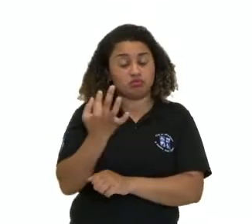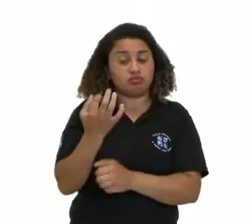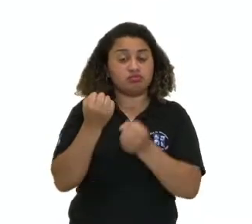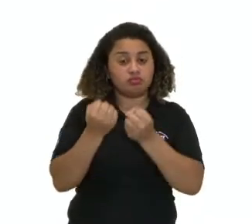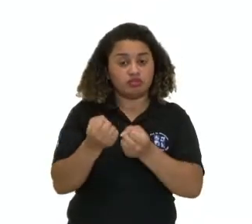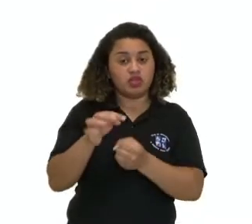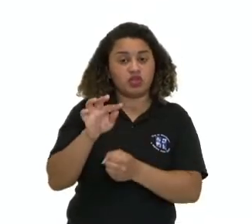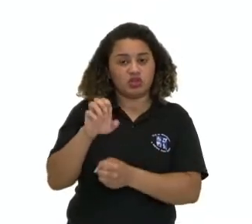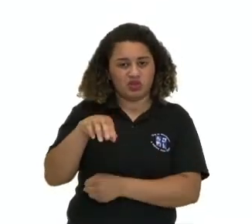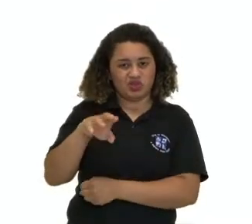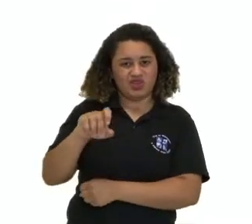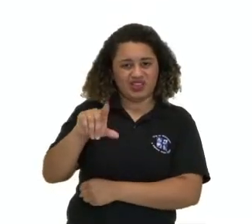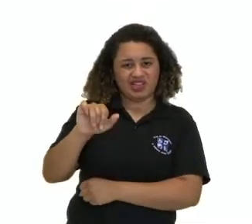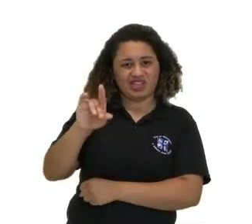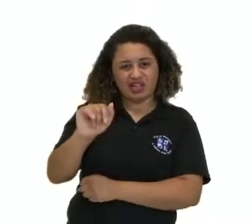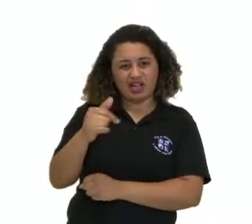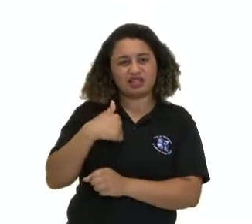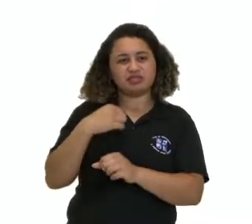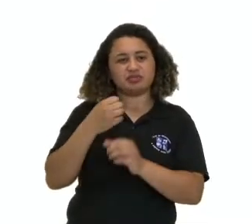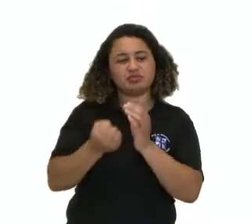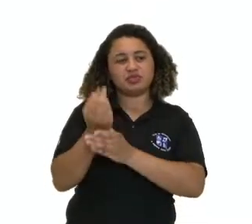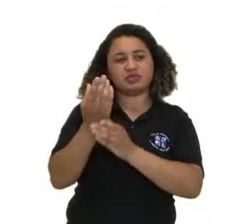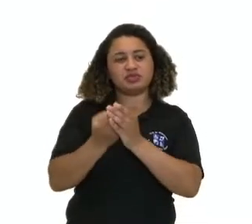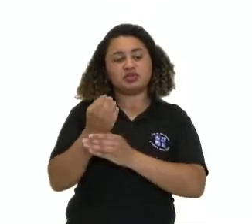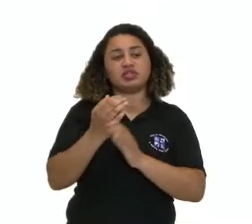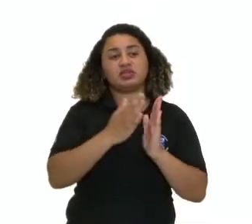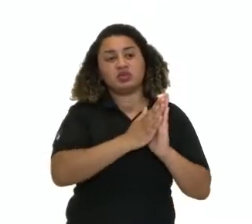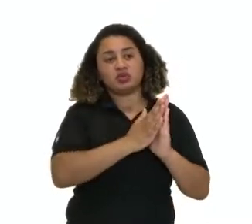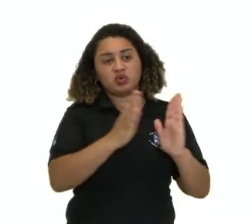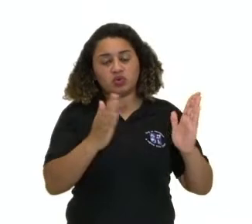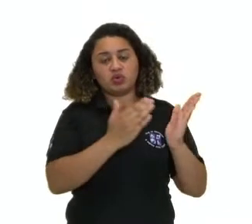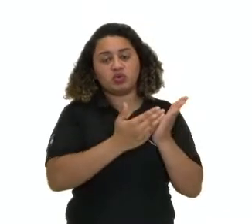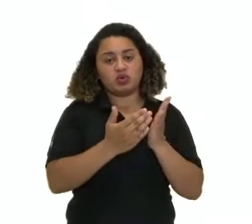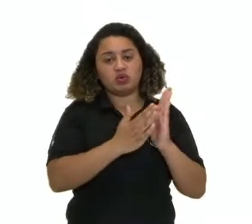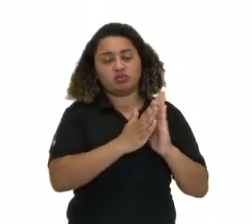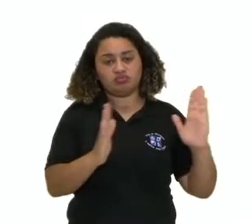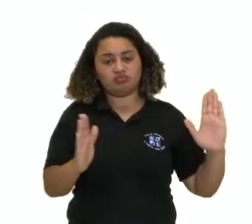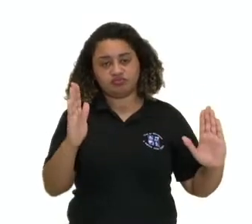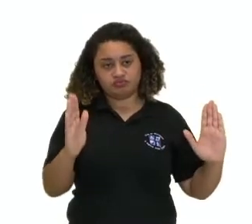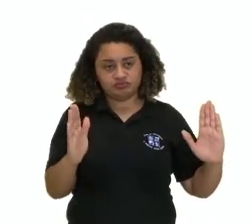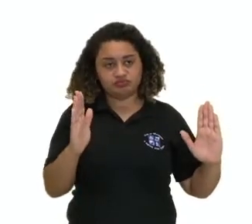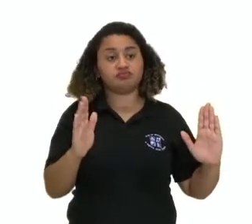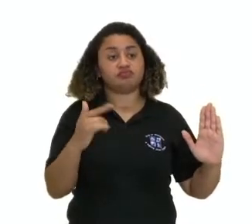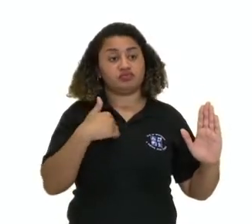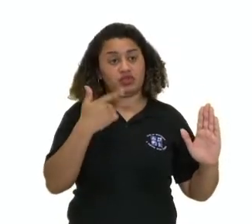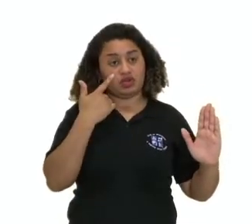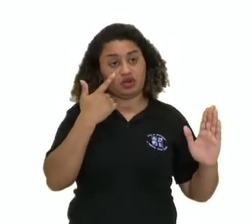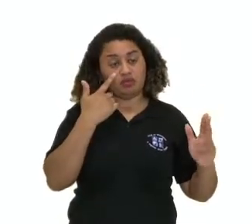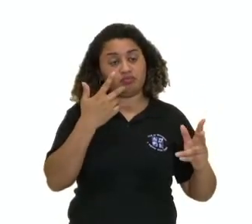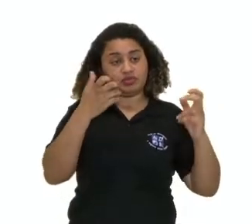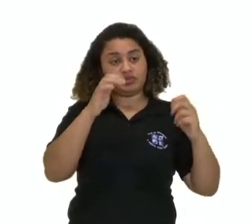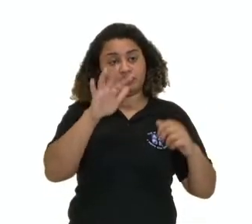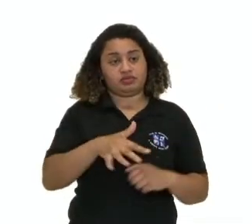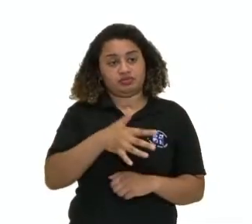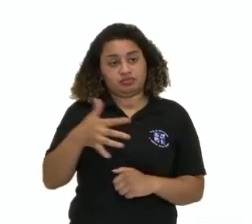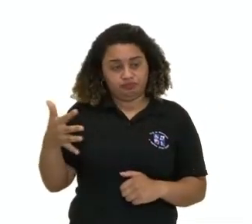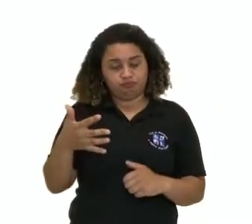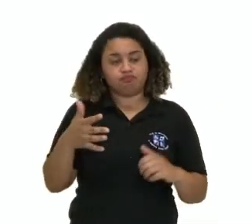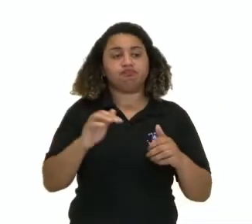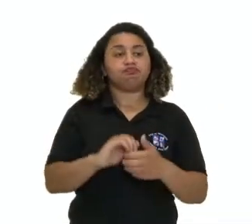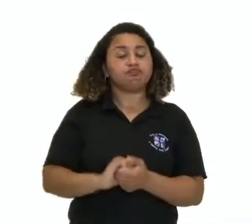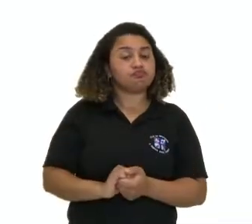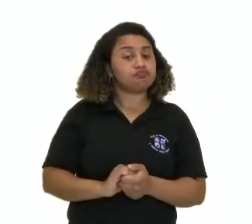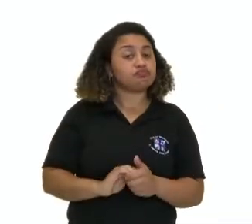que será produzida nos primeiros anos desse período, de acordo com essa projeção. Então,